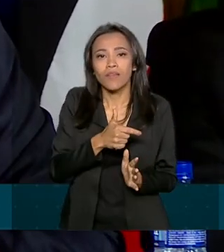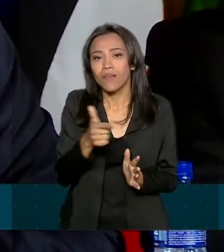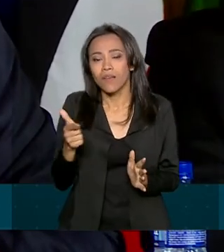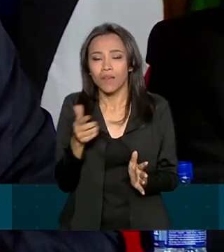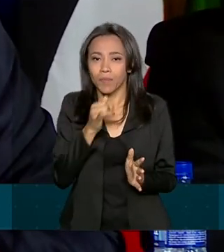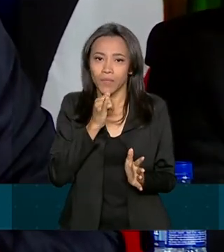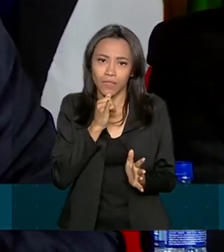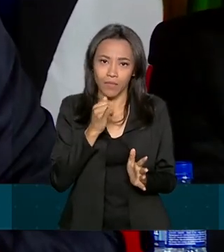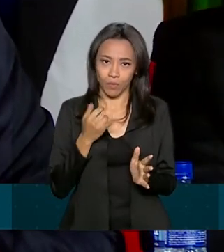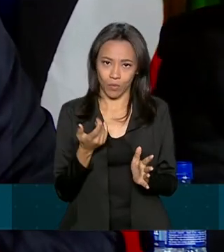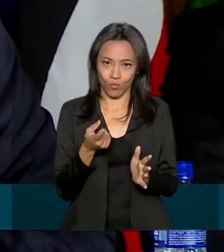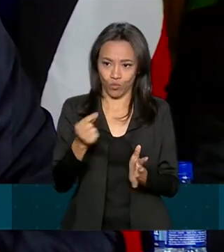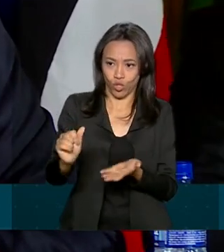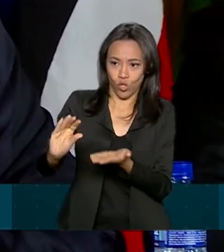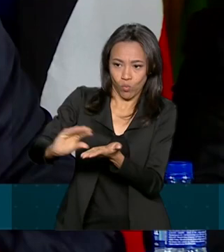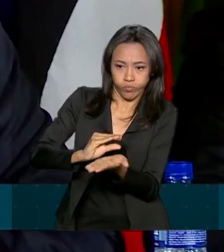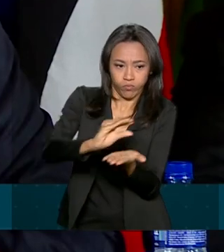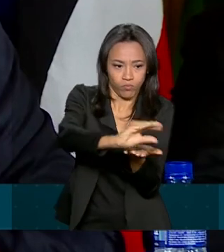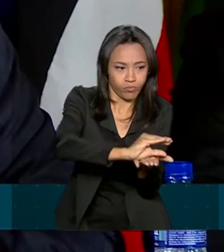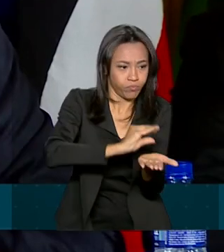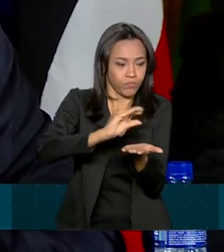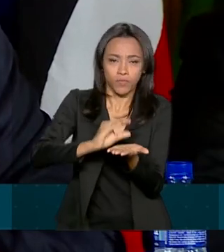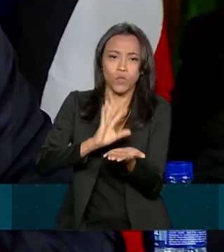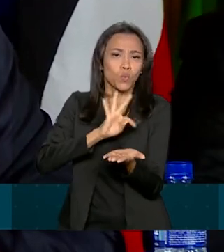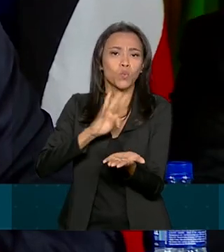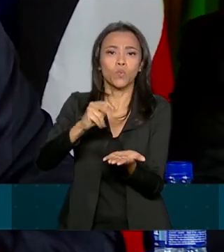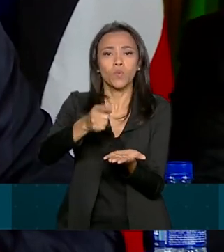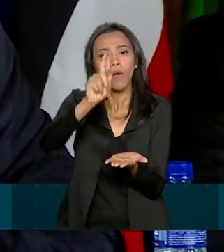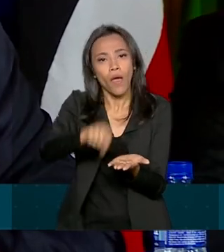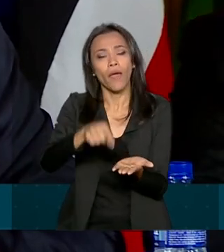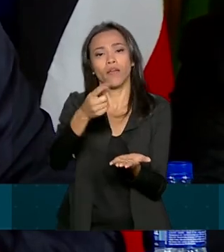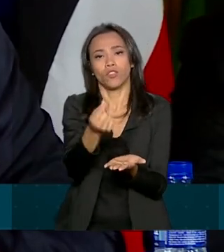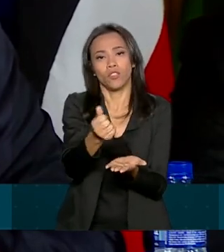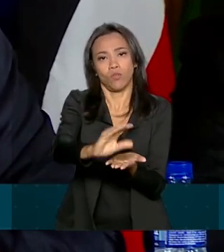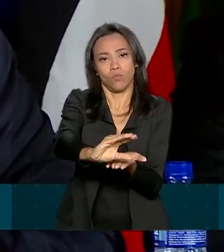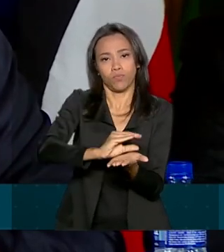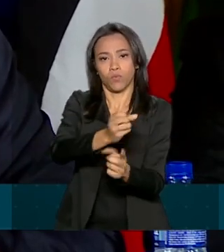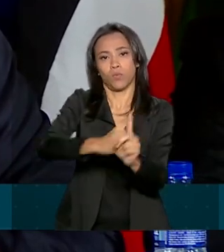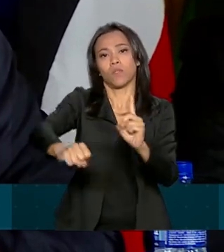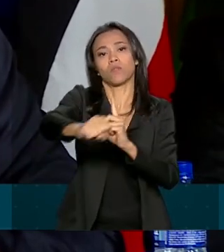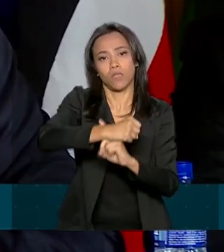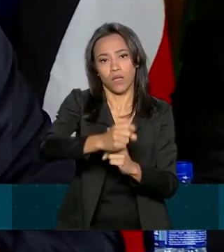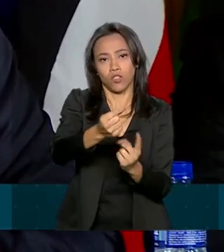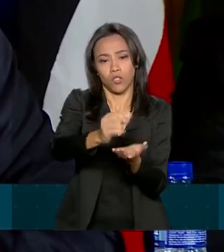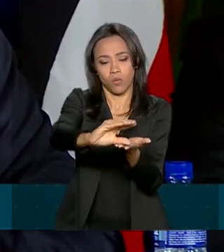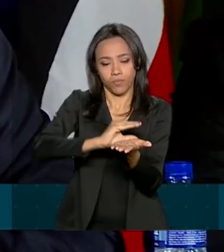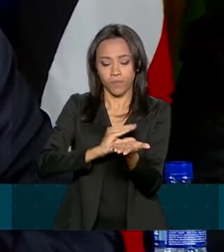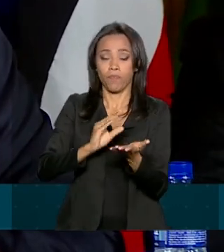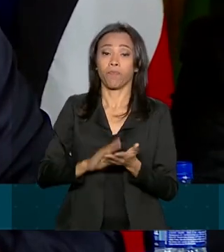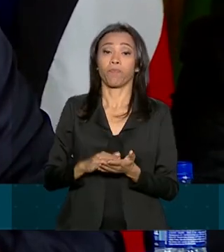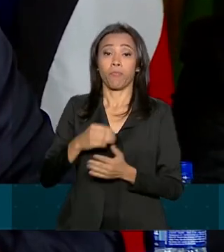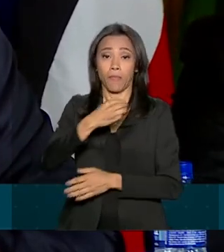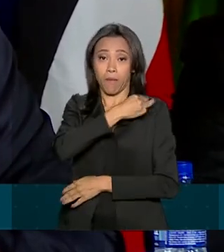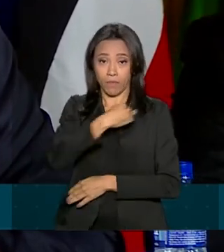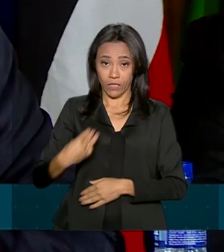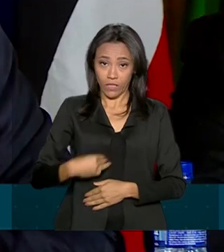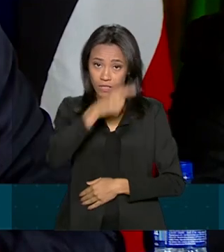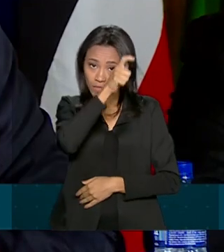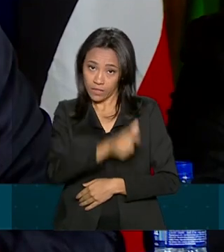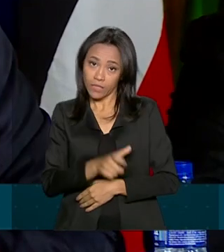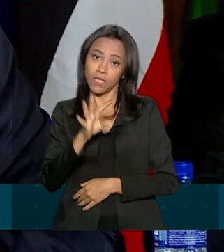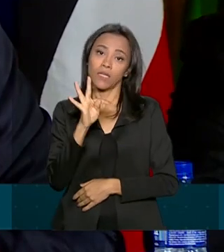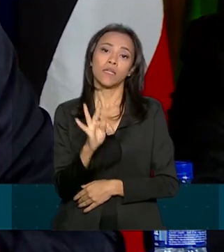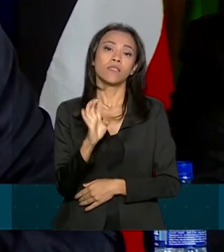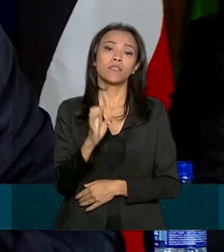qualquer coisa no Brasil. Tudo que vem, vem do povo. A senhora ministra Tereza Cristina pediu que anunciasse